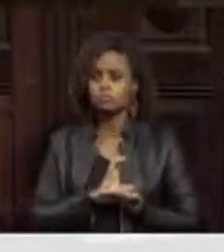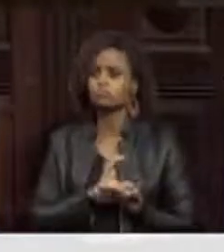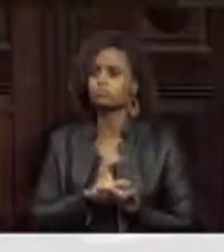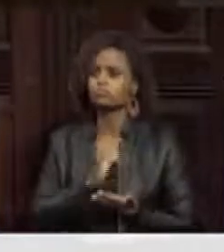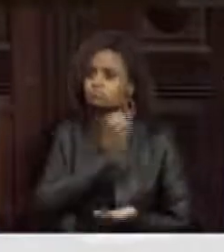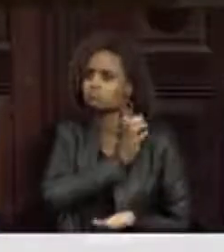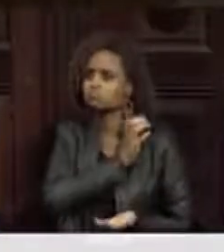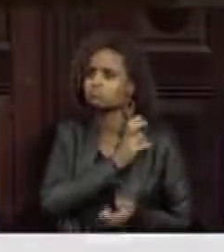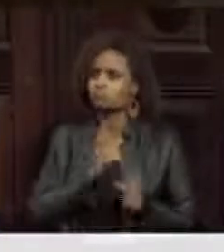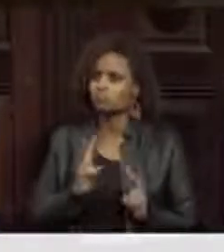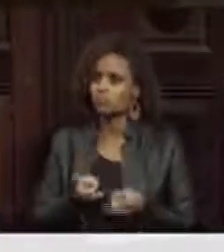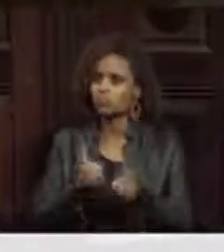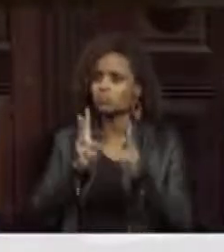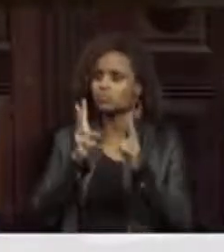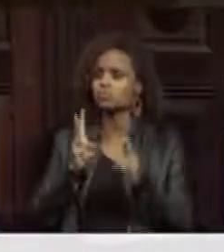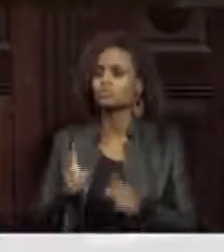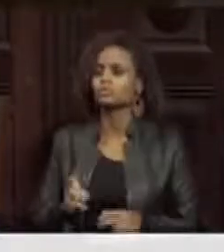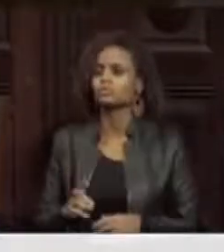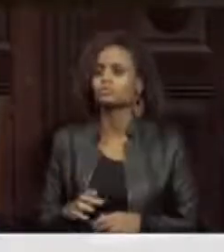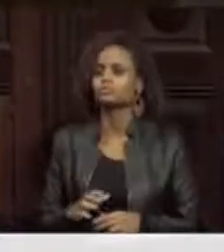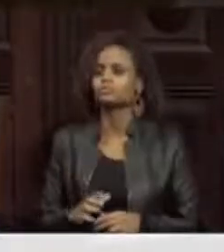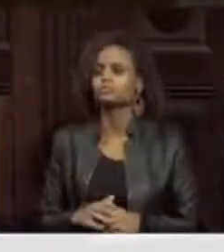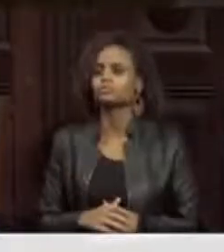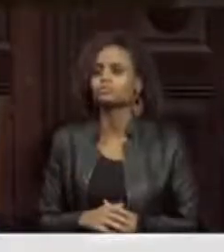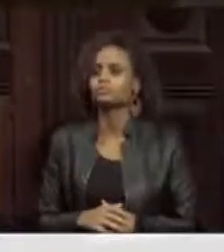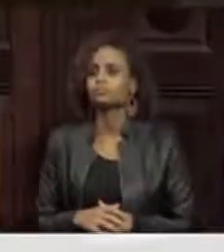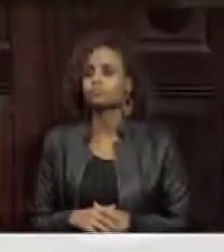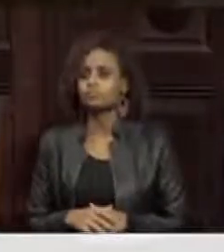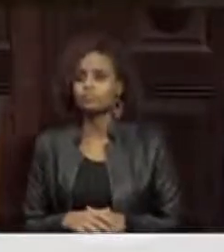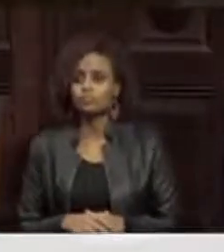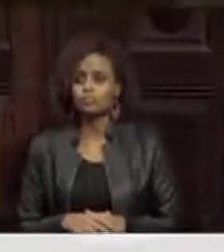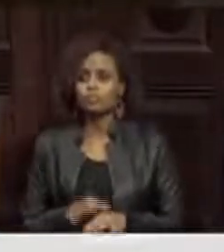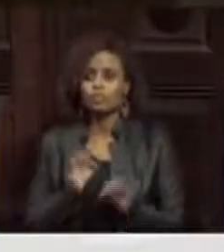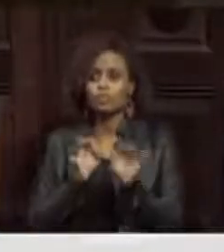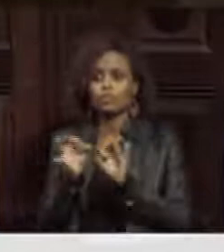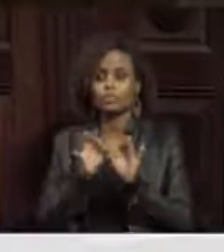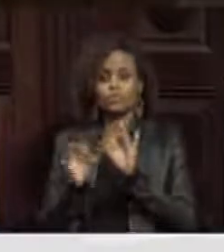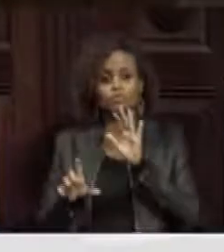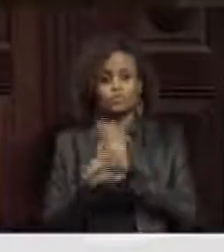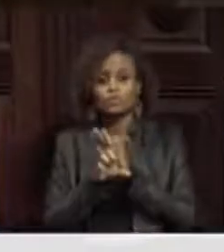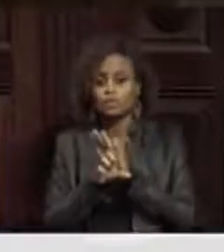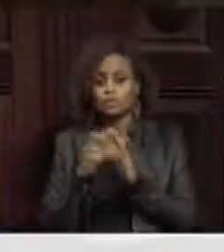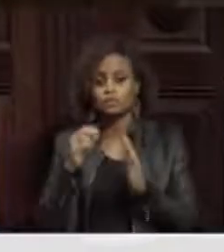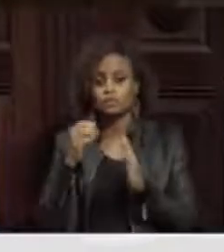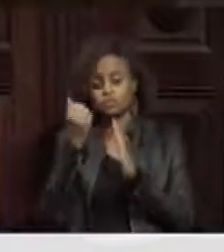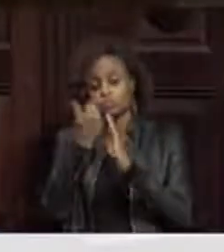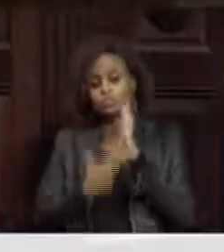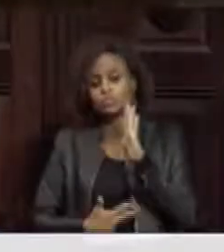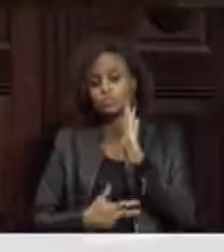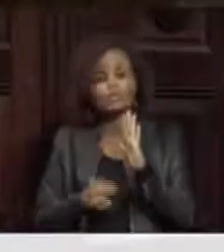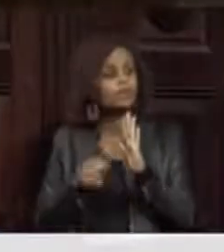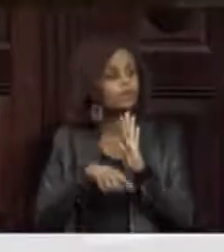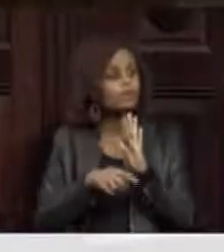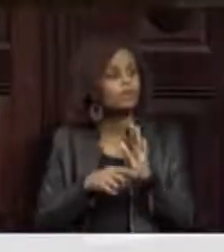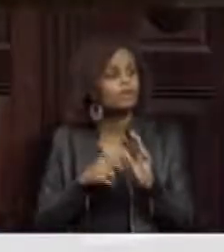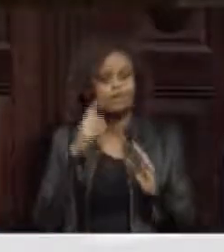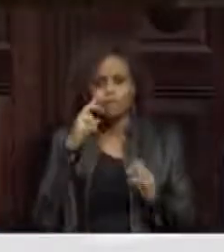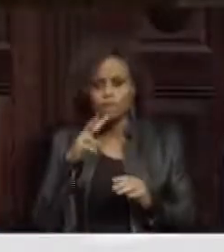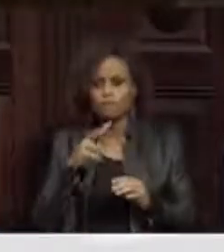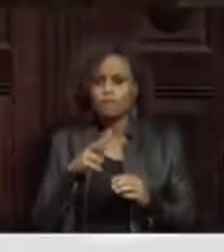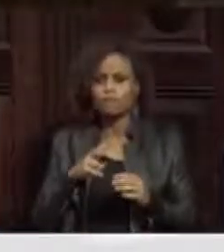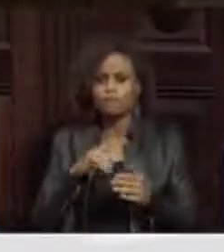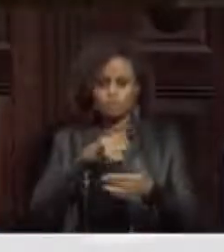que está no PL é que tem que rever o contrato. Vai dar